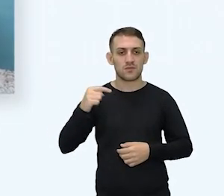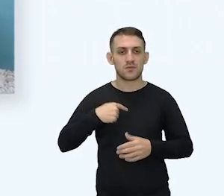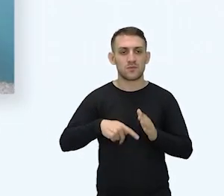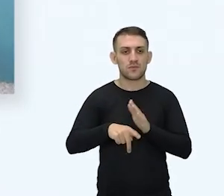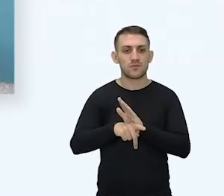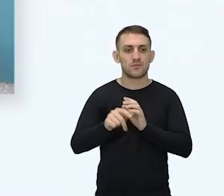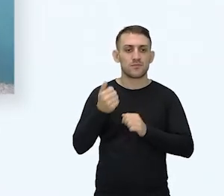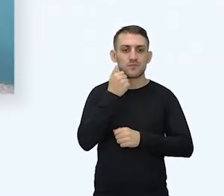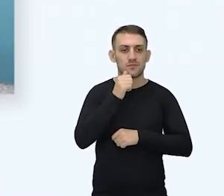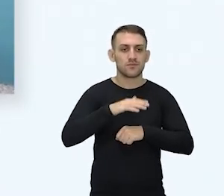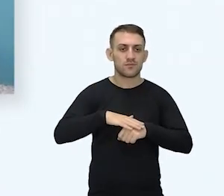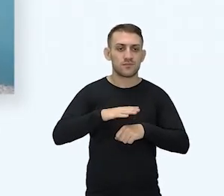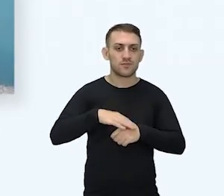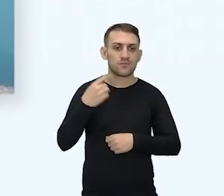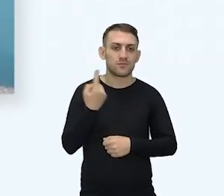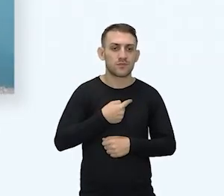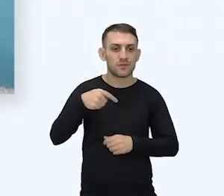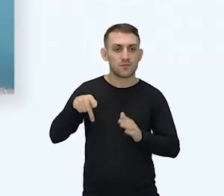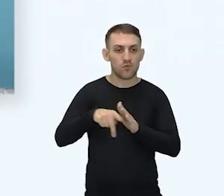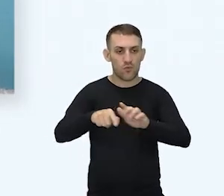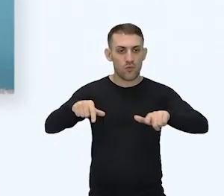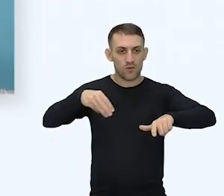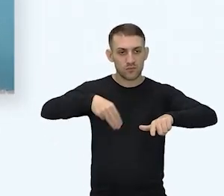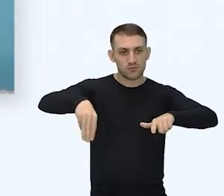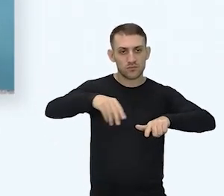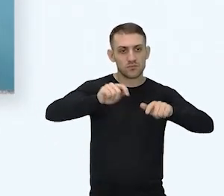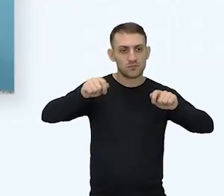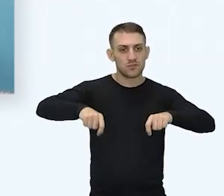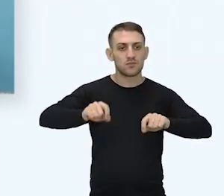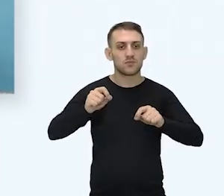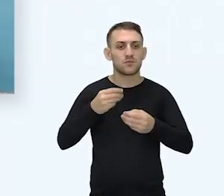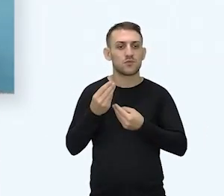Ciência e Reação. O telhado da nossa maquete é onde temos a placa solar,